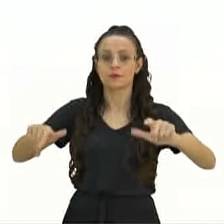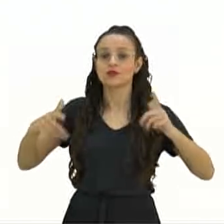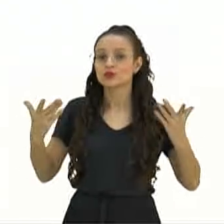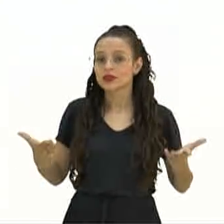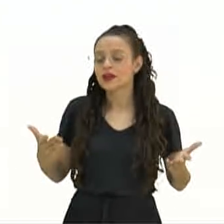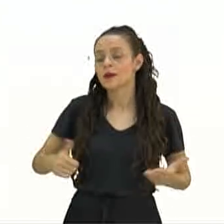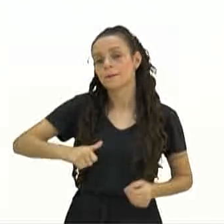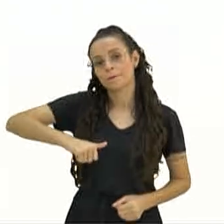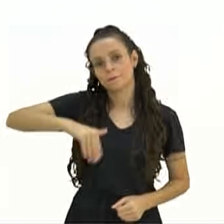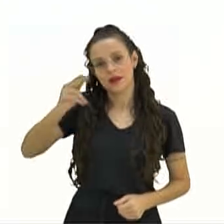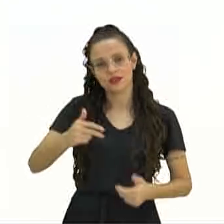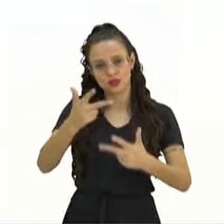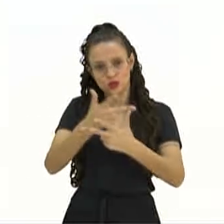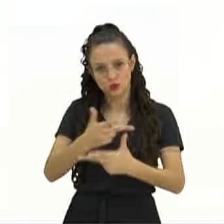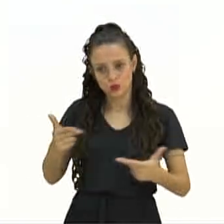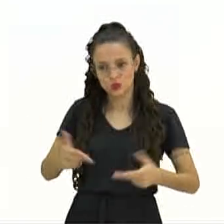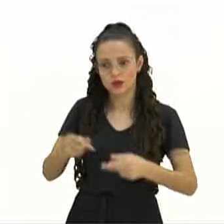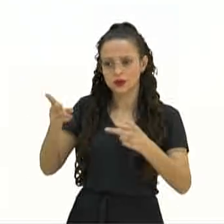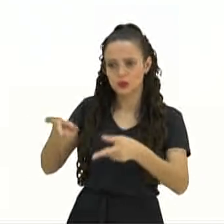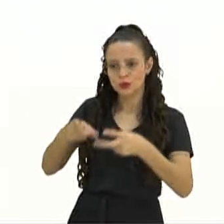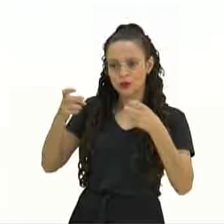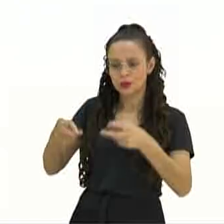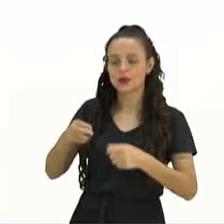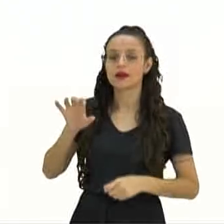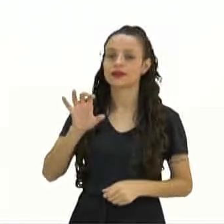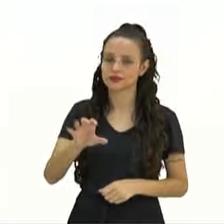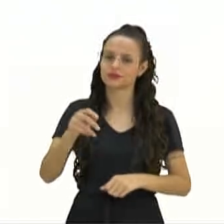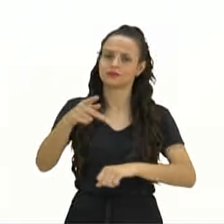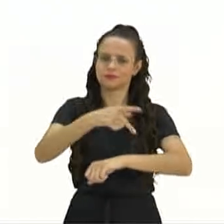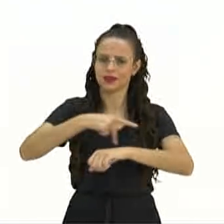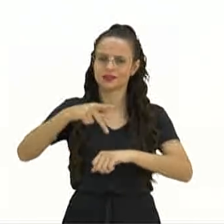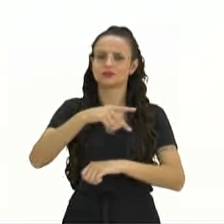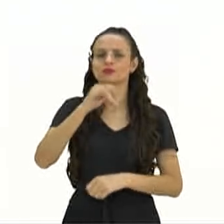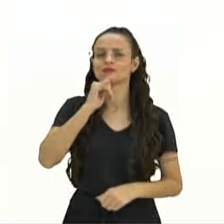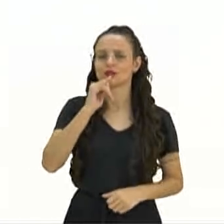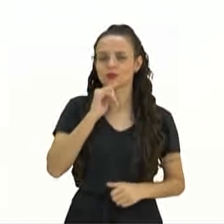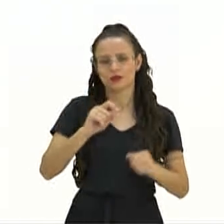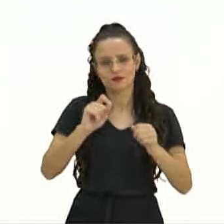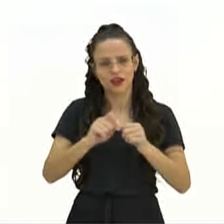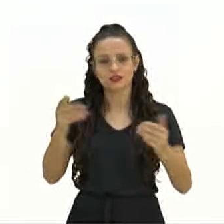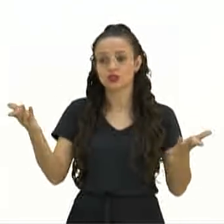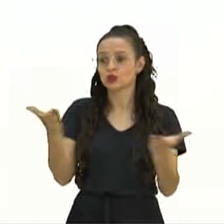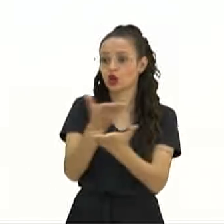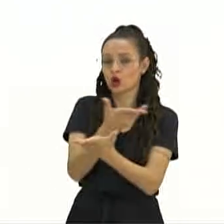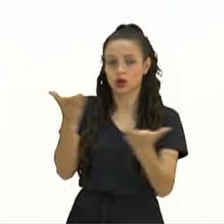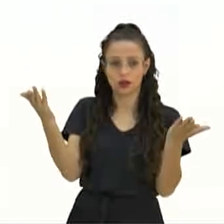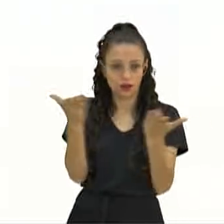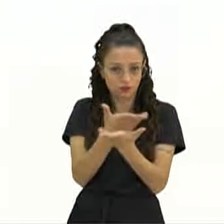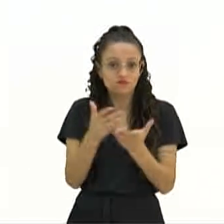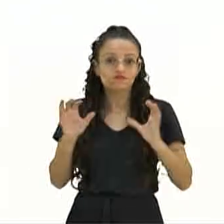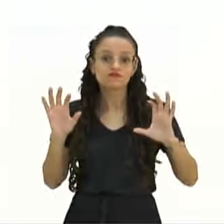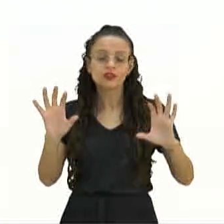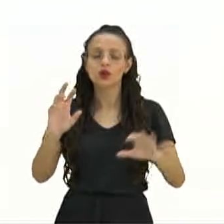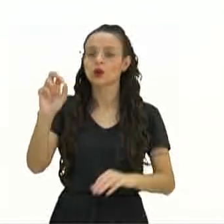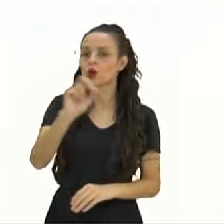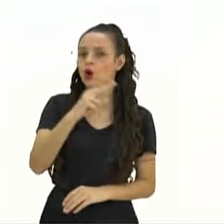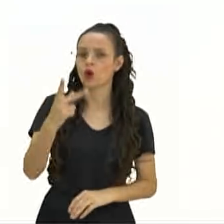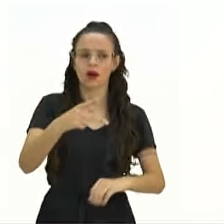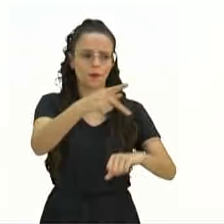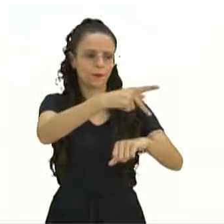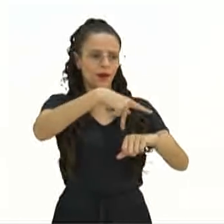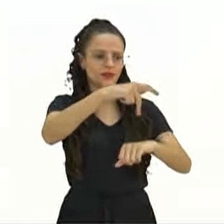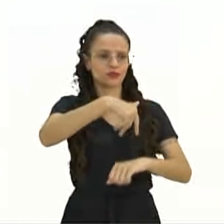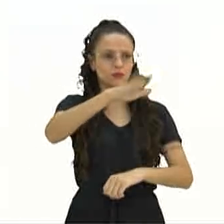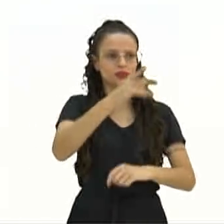maior disponibilidade dos recursos. É assim que os países, por exemplo, fazem trocas entre si, ou que um país é